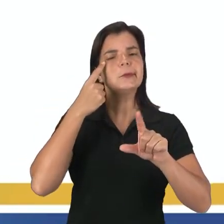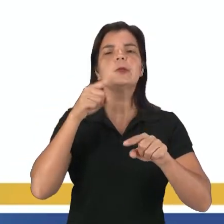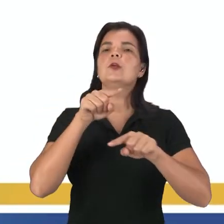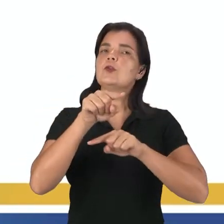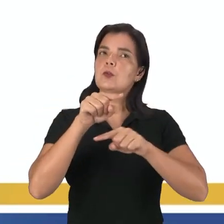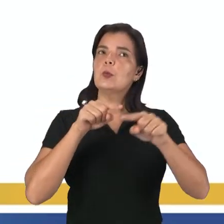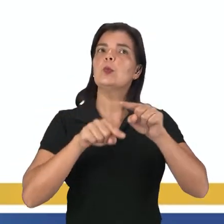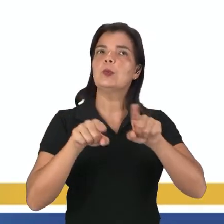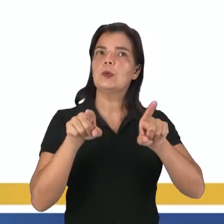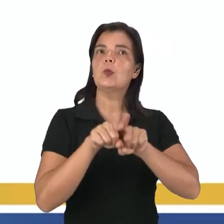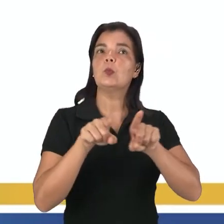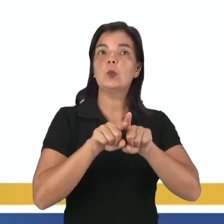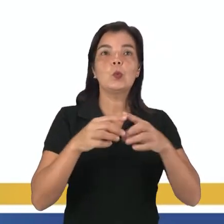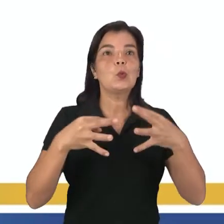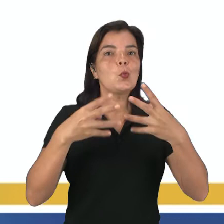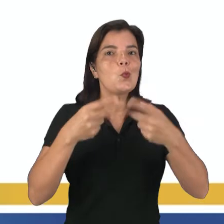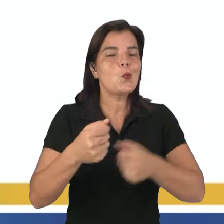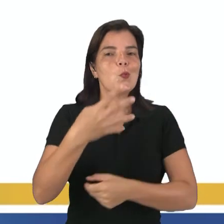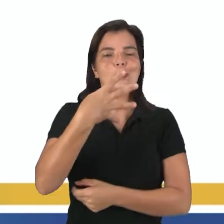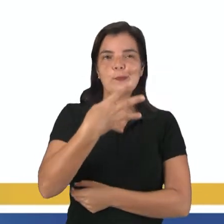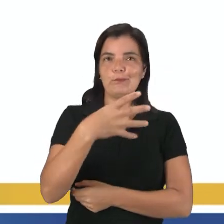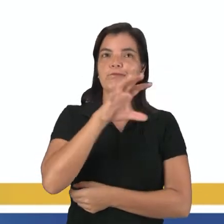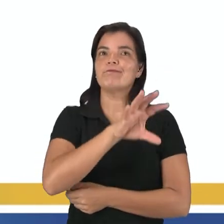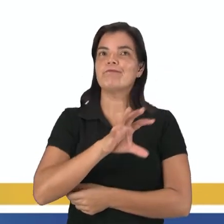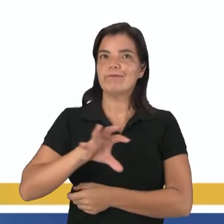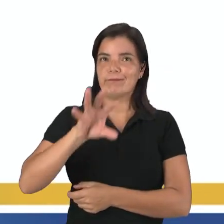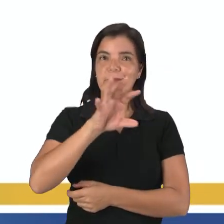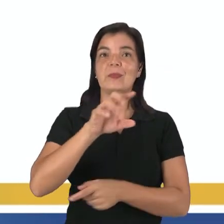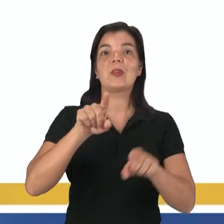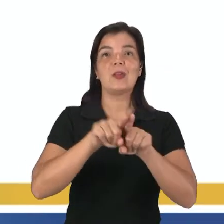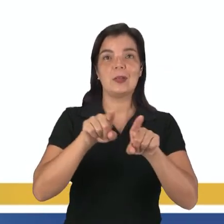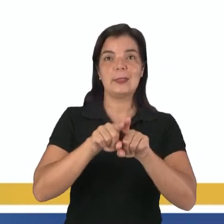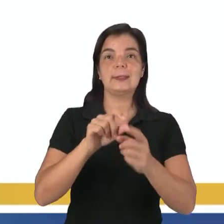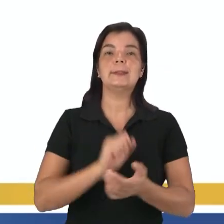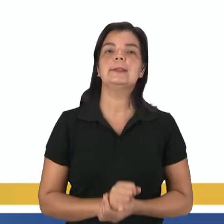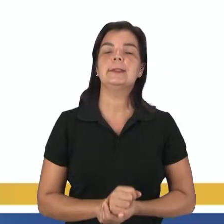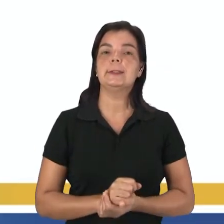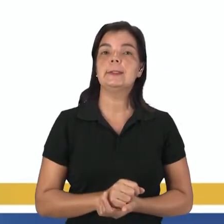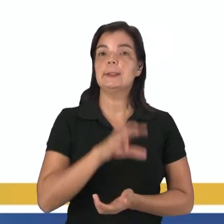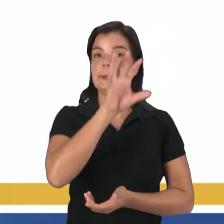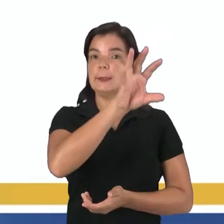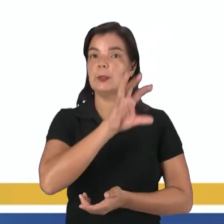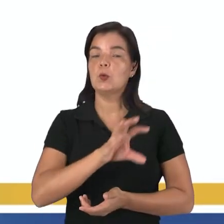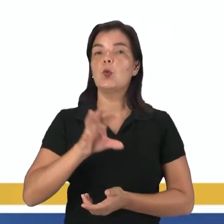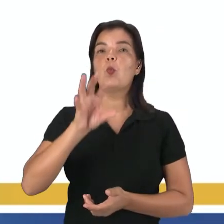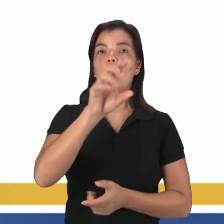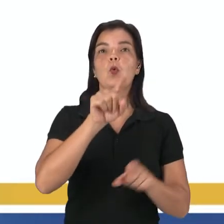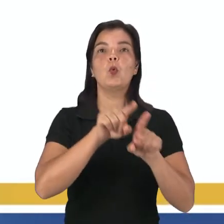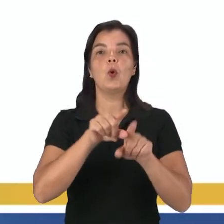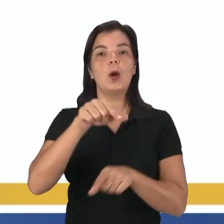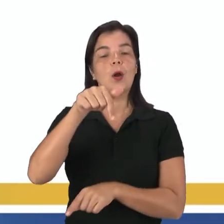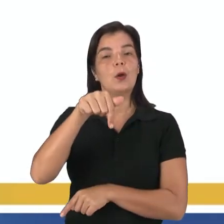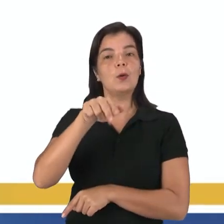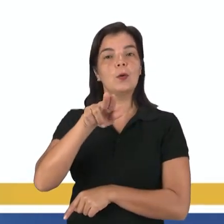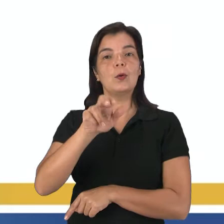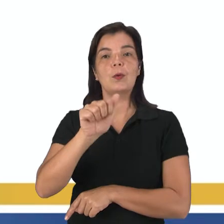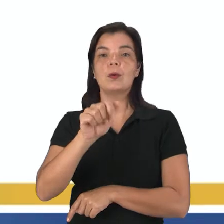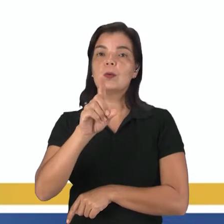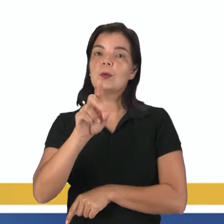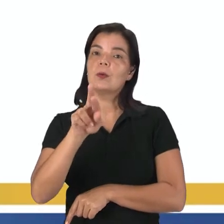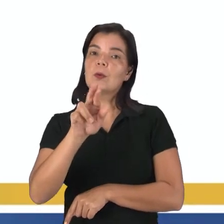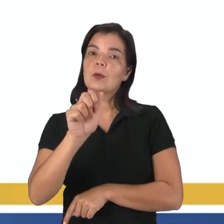então é fato que ele dívida e o plano como um todo em quatro regiões certo então essas regiões aí elas são chamadas de